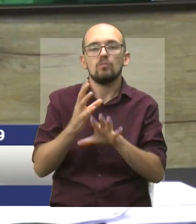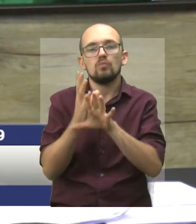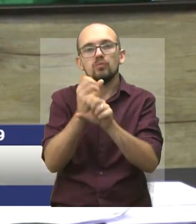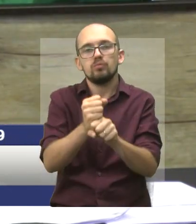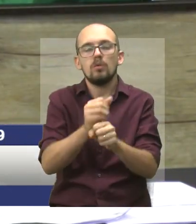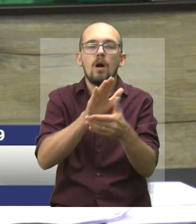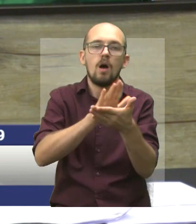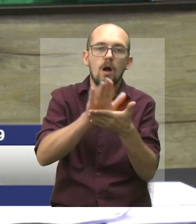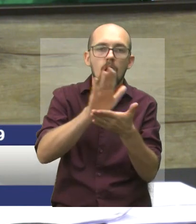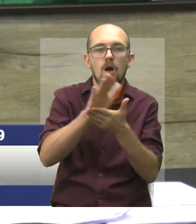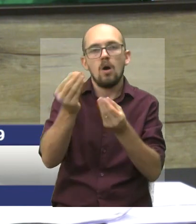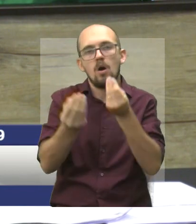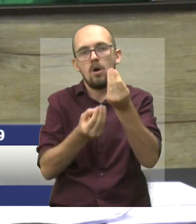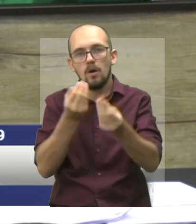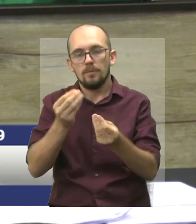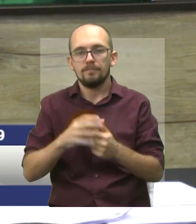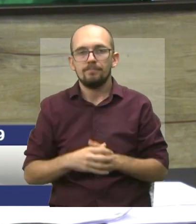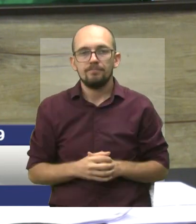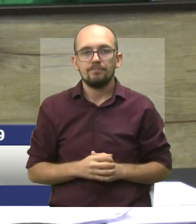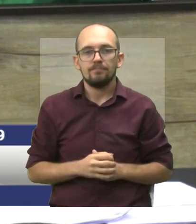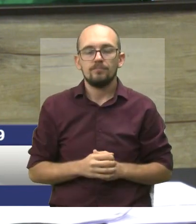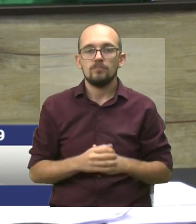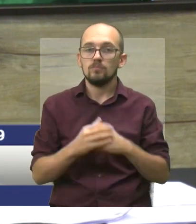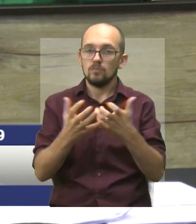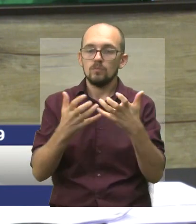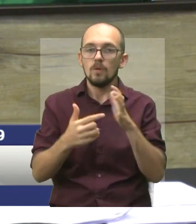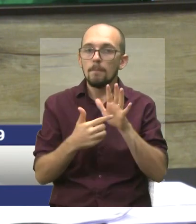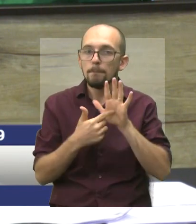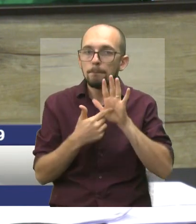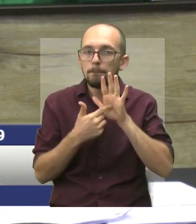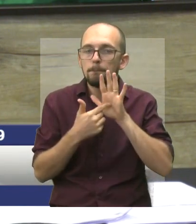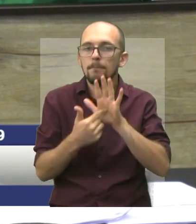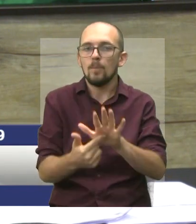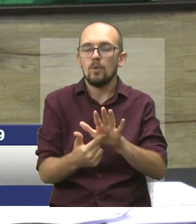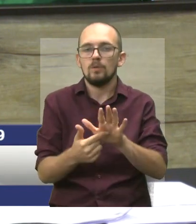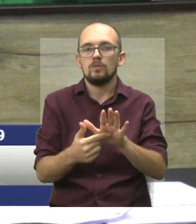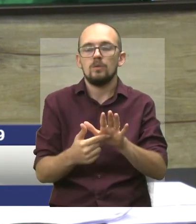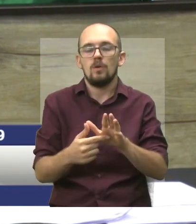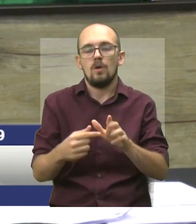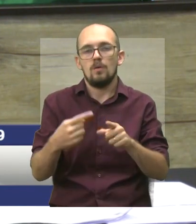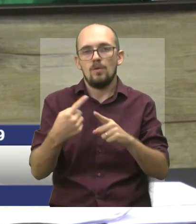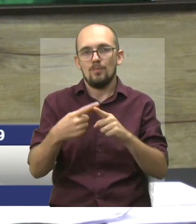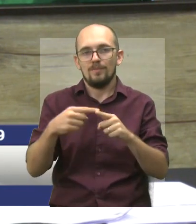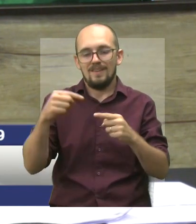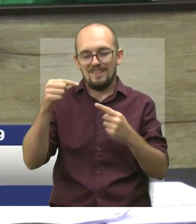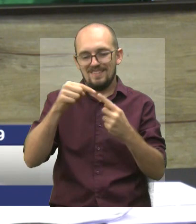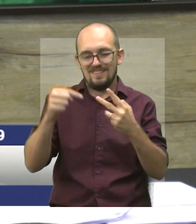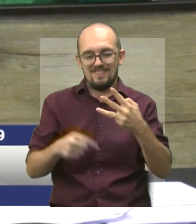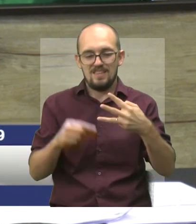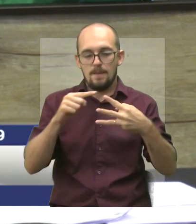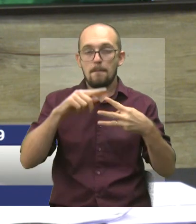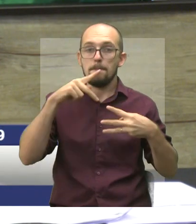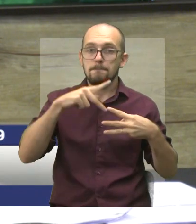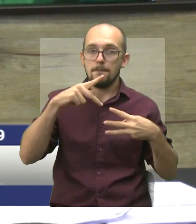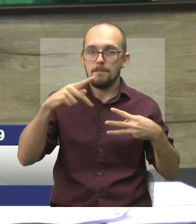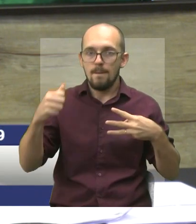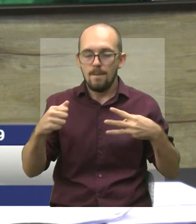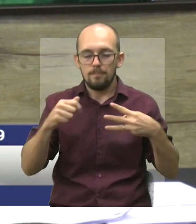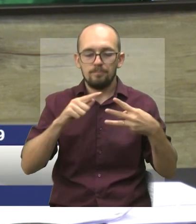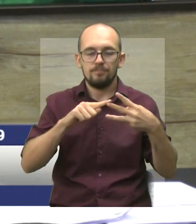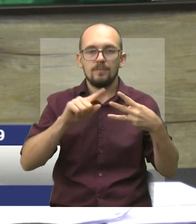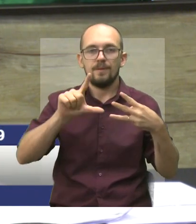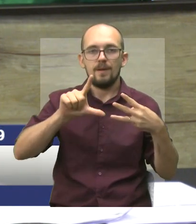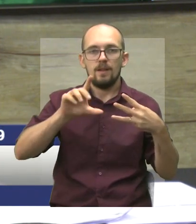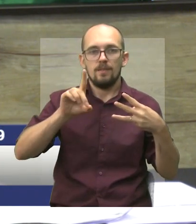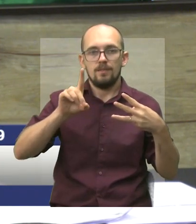senhores que essas três peças, né, esses três instrumentos do plano, tanto o PPA como a LDO